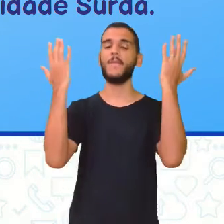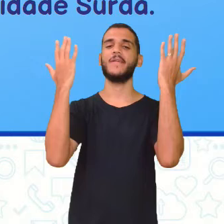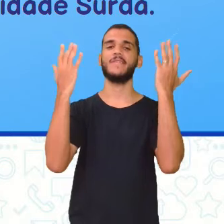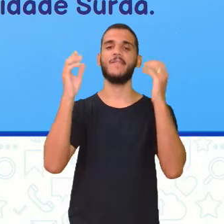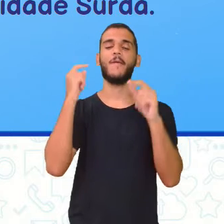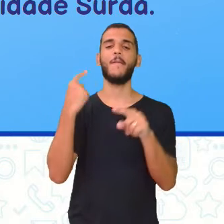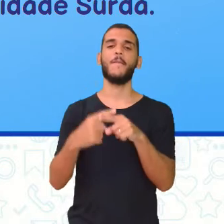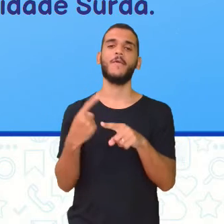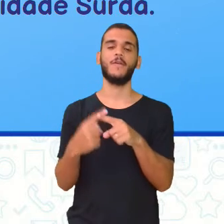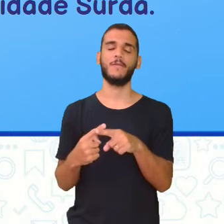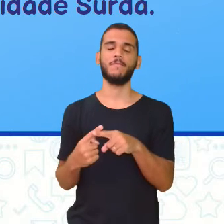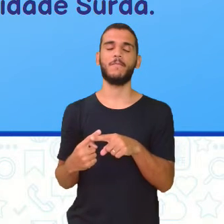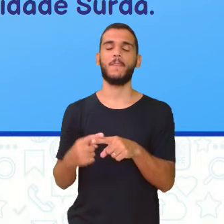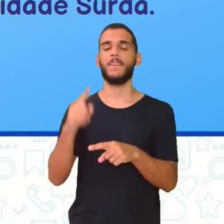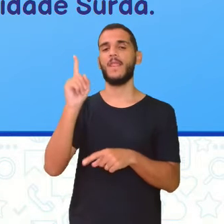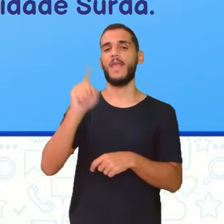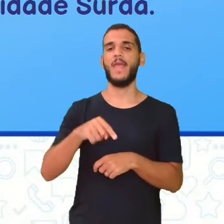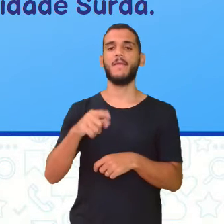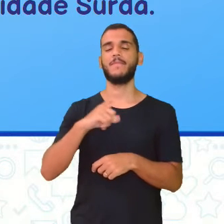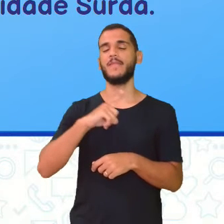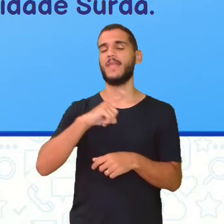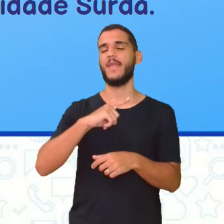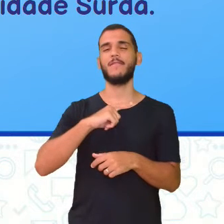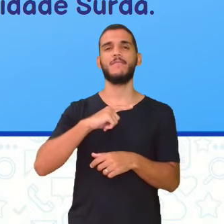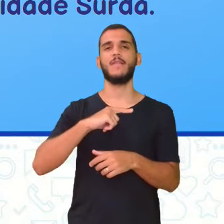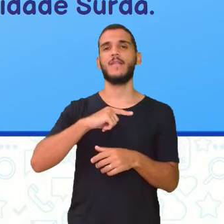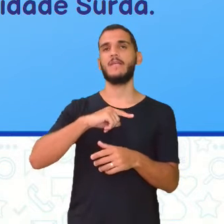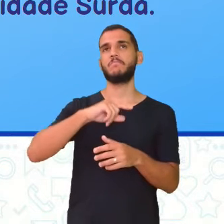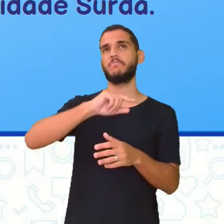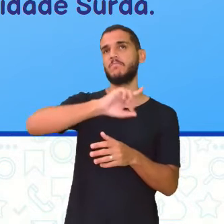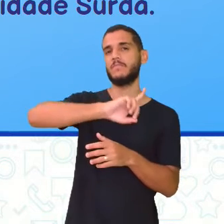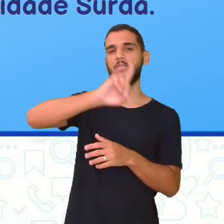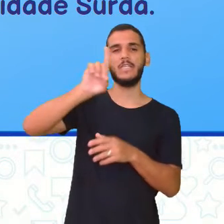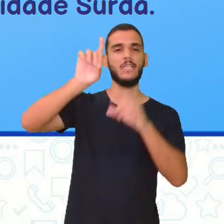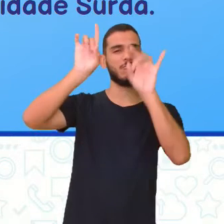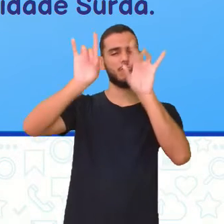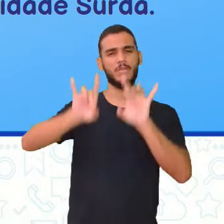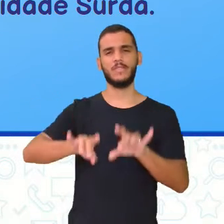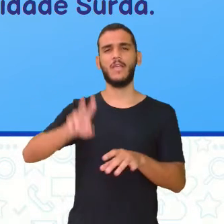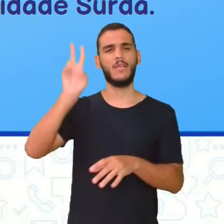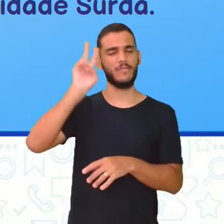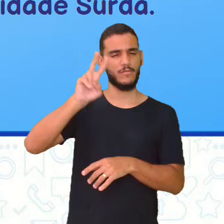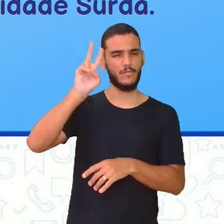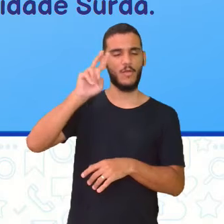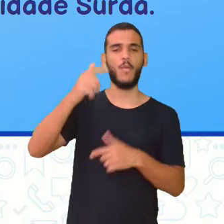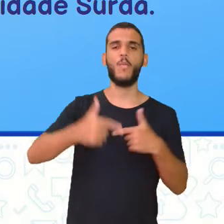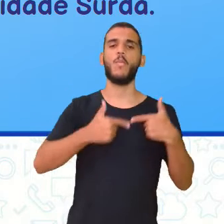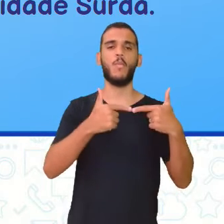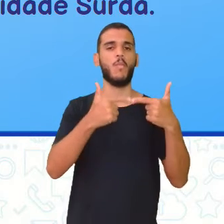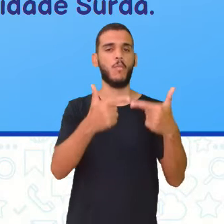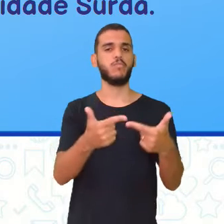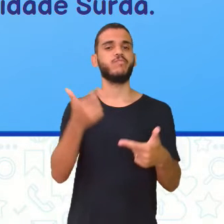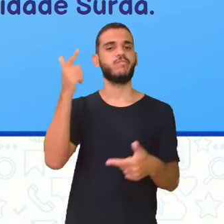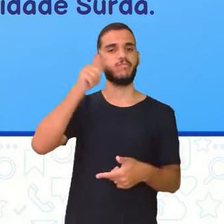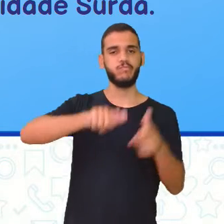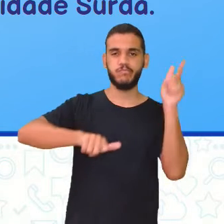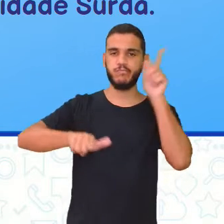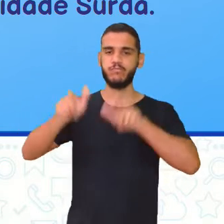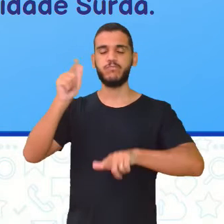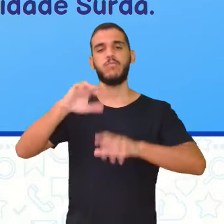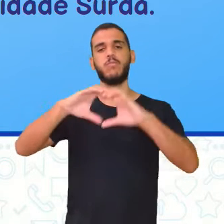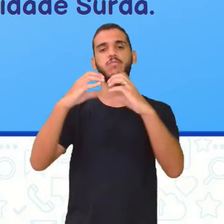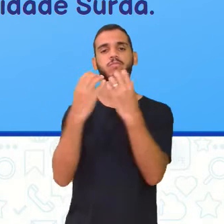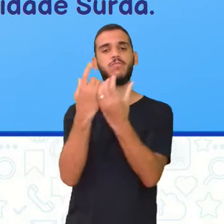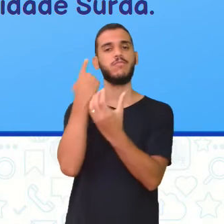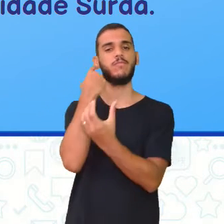comemorativo, pois é repleto de datas significativas que refletem a história, lutas e conquistas da comunidade dos